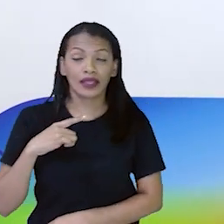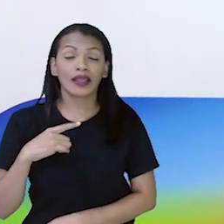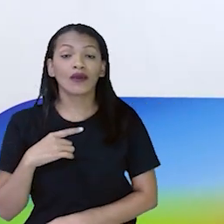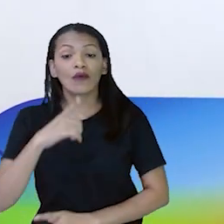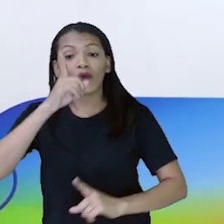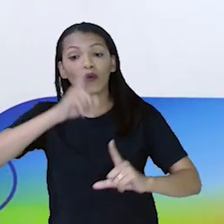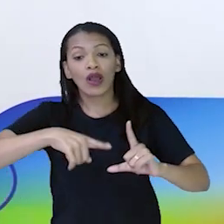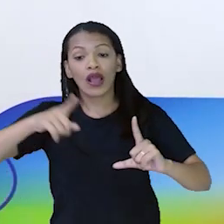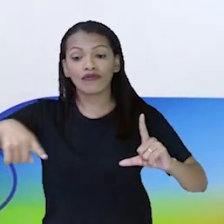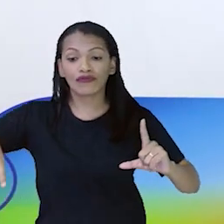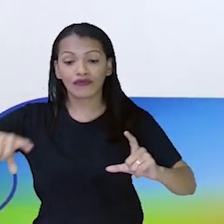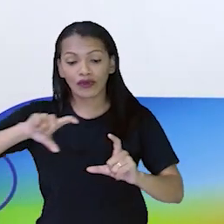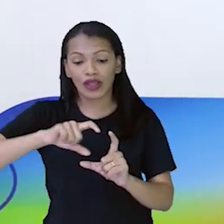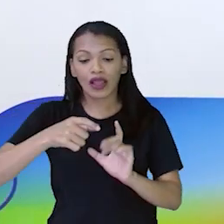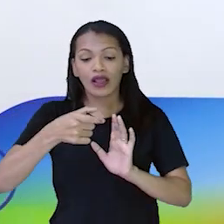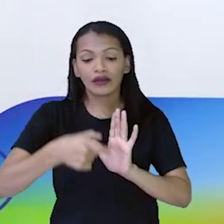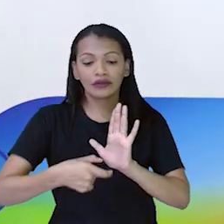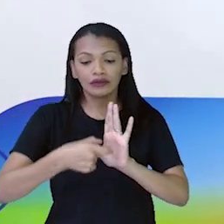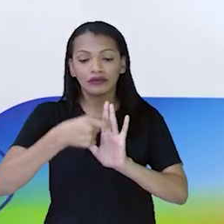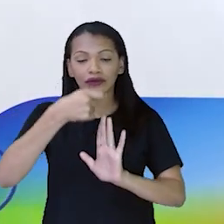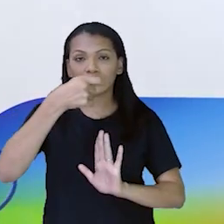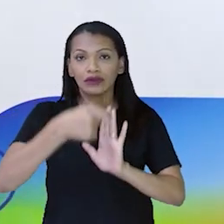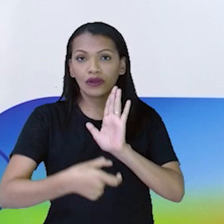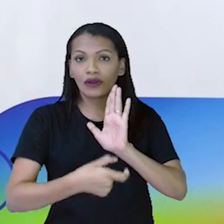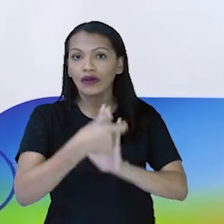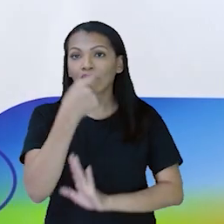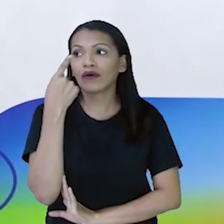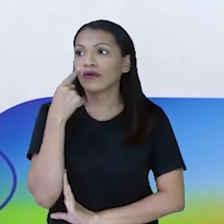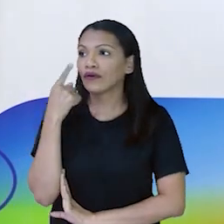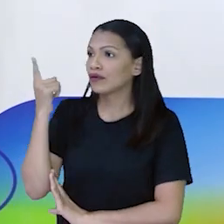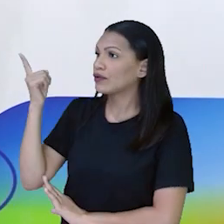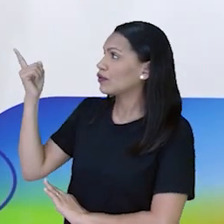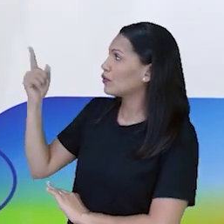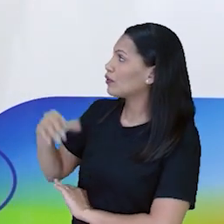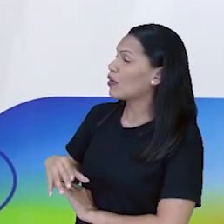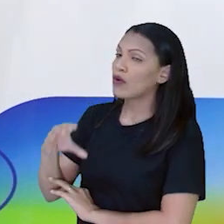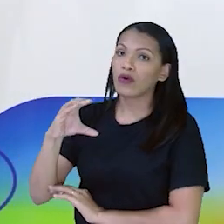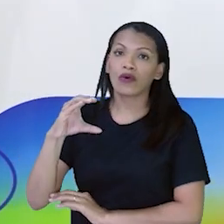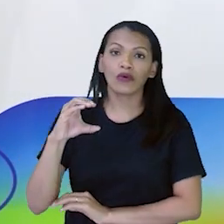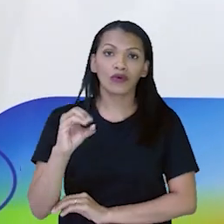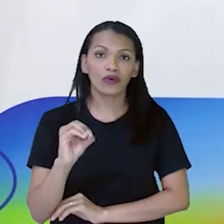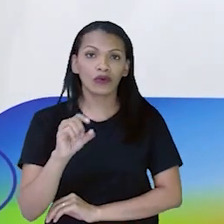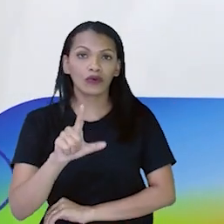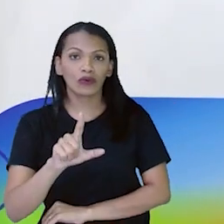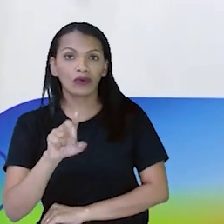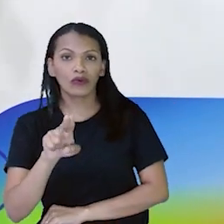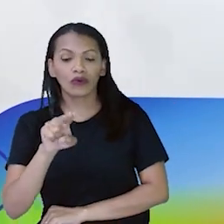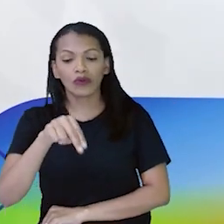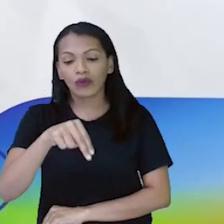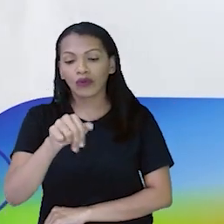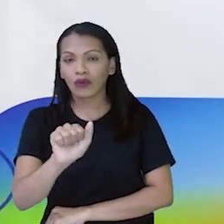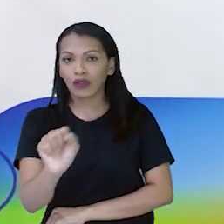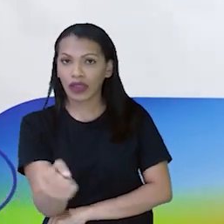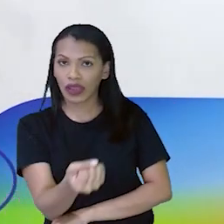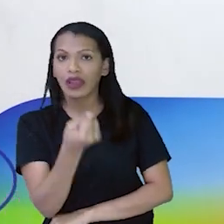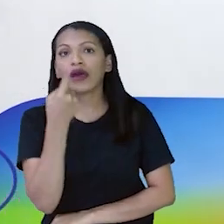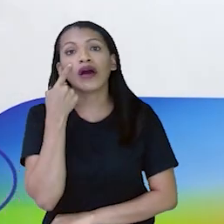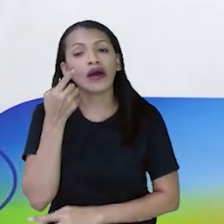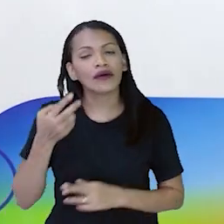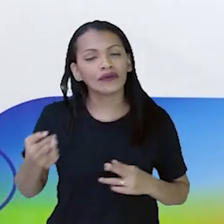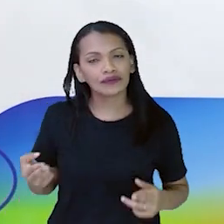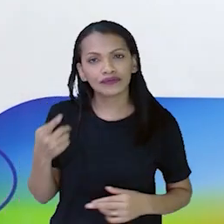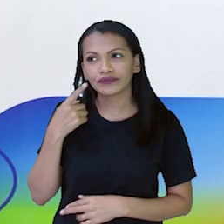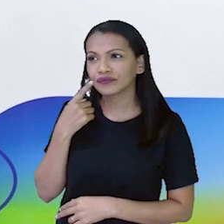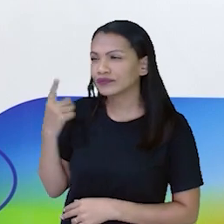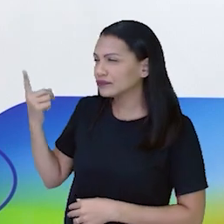colunas. Sabe por que gráfico de colunas? Porque aqui, ó, chegar aqui junto à imagem, ó, são semelhantes a colunas. E